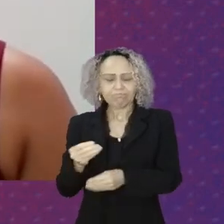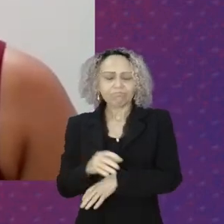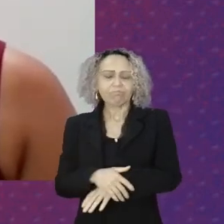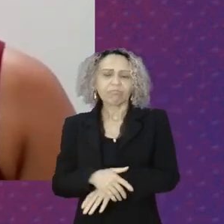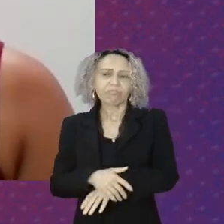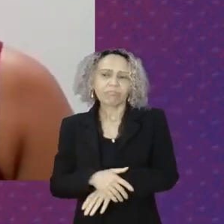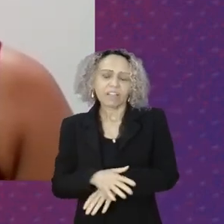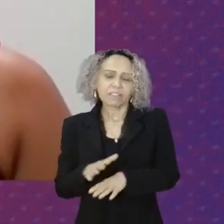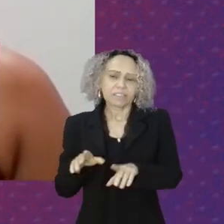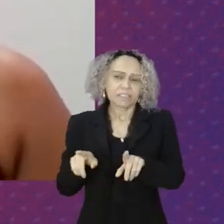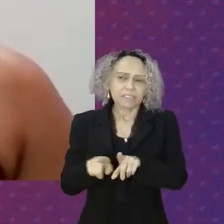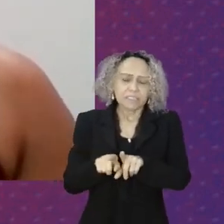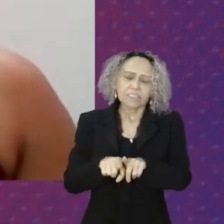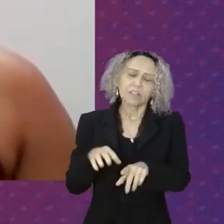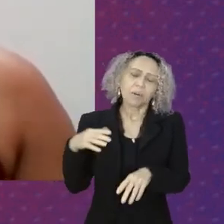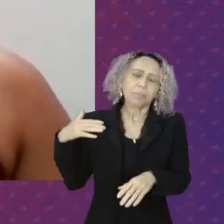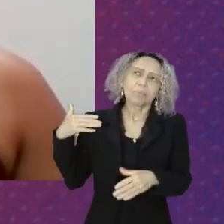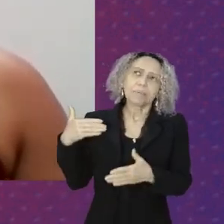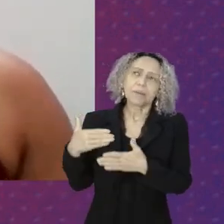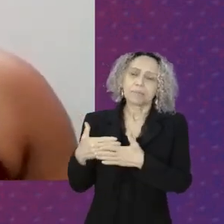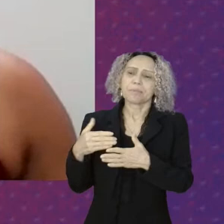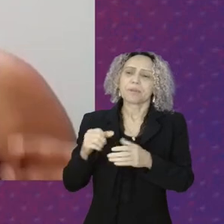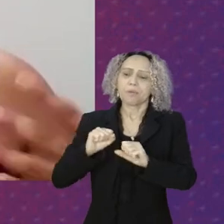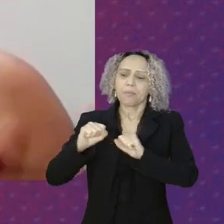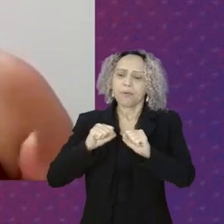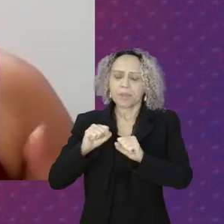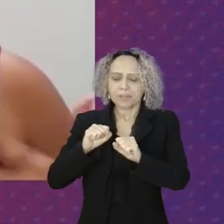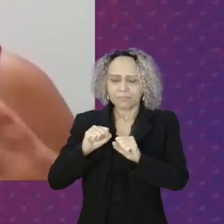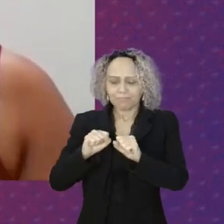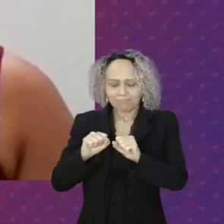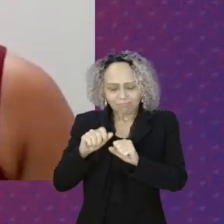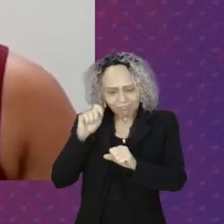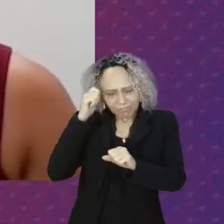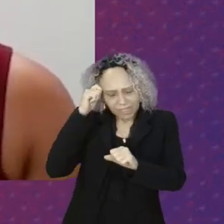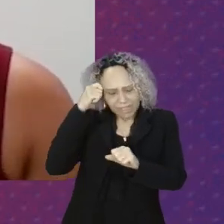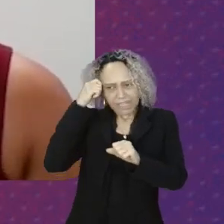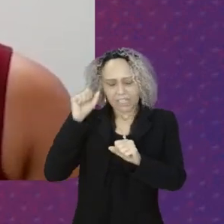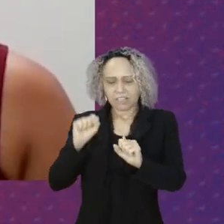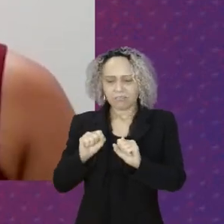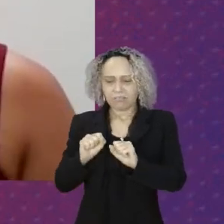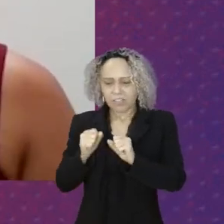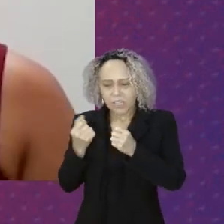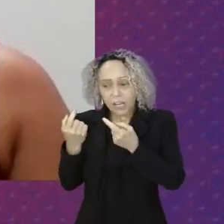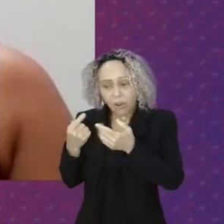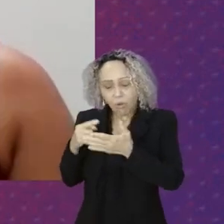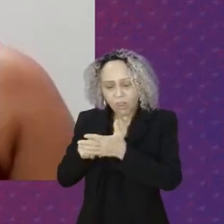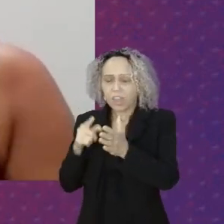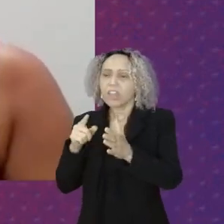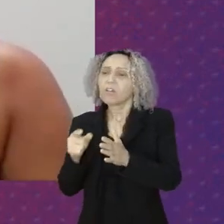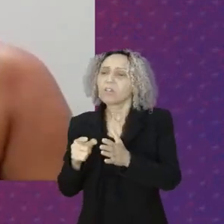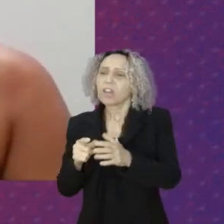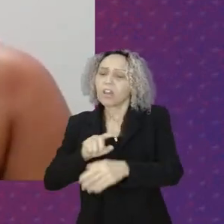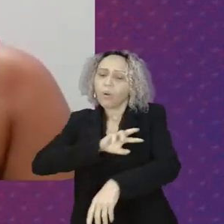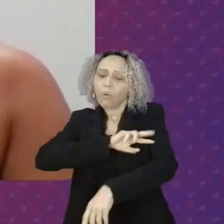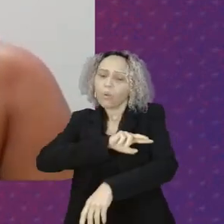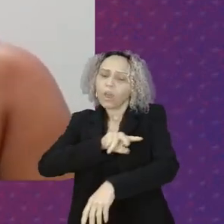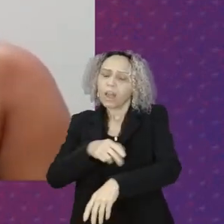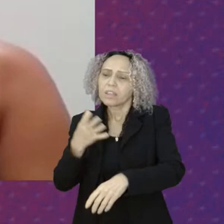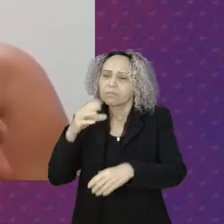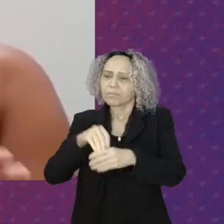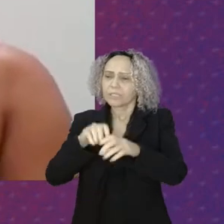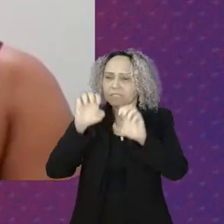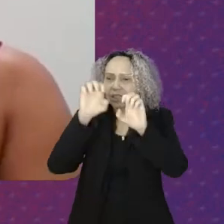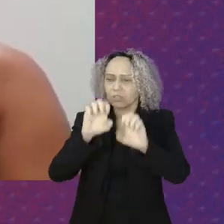há muito tempo denuncia, ou seja, né, através dessa dinâmica do racismo estrutural, a política de